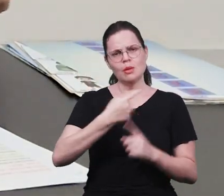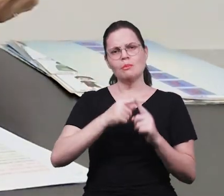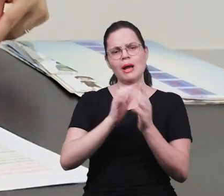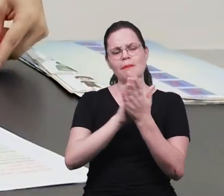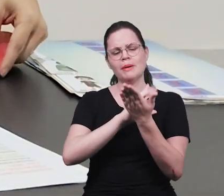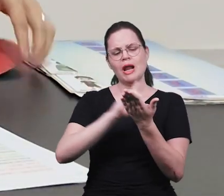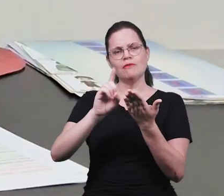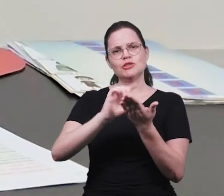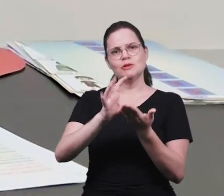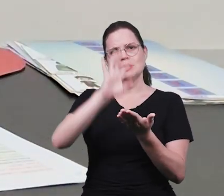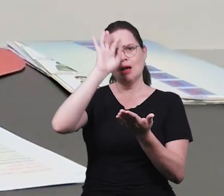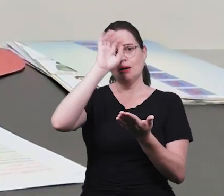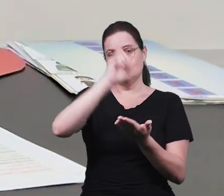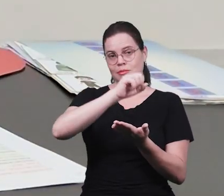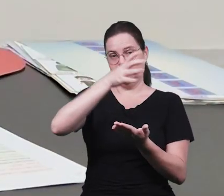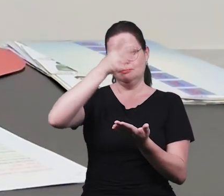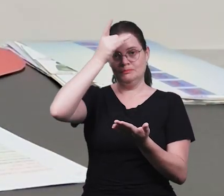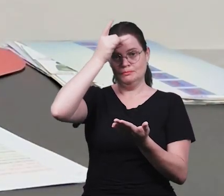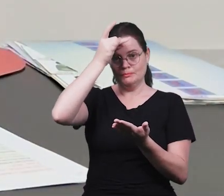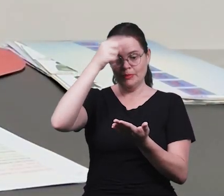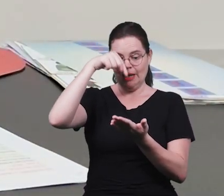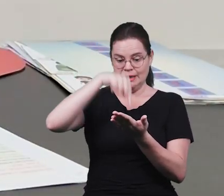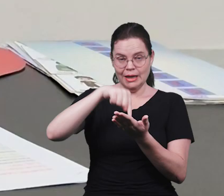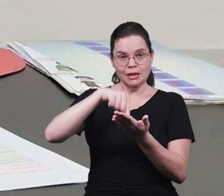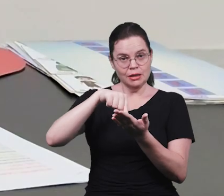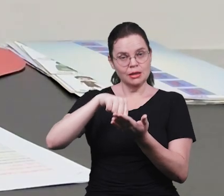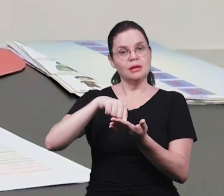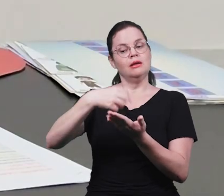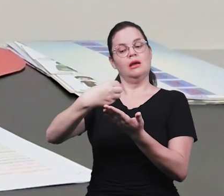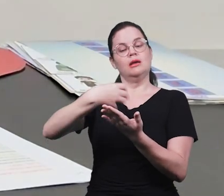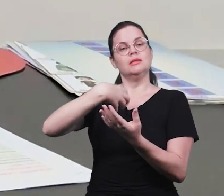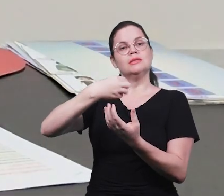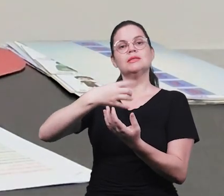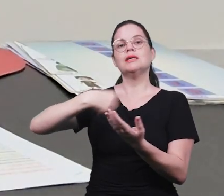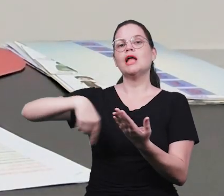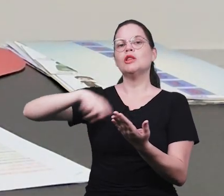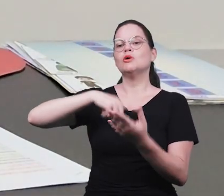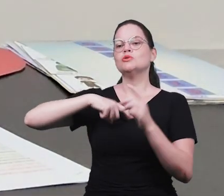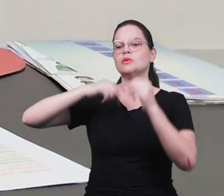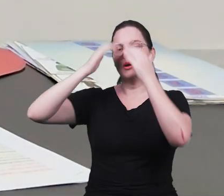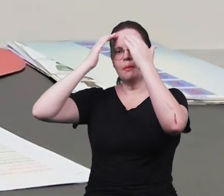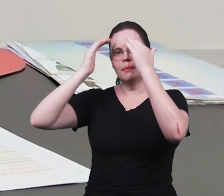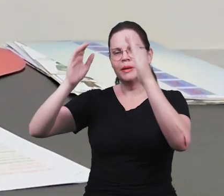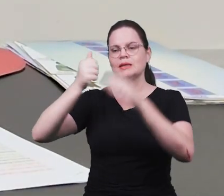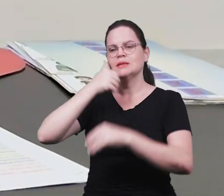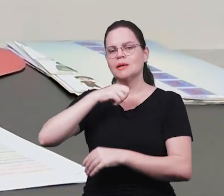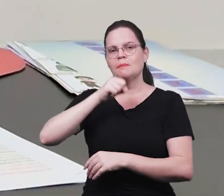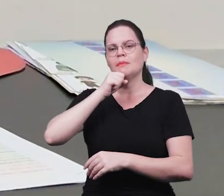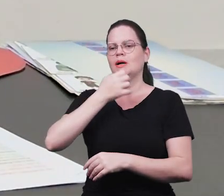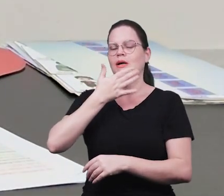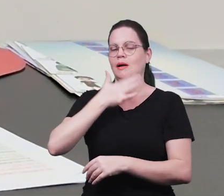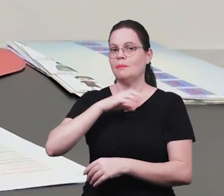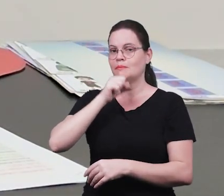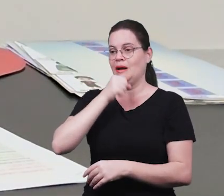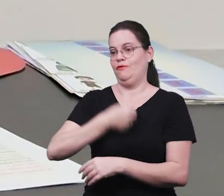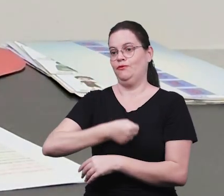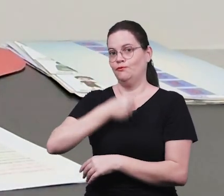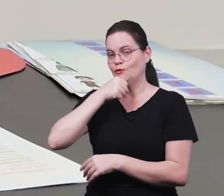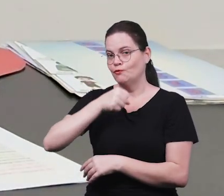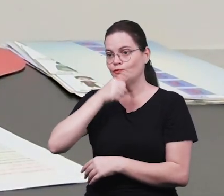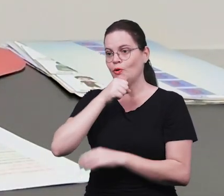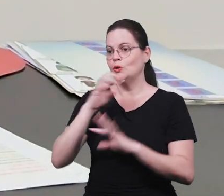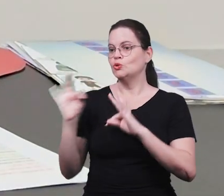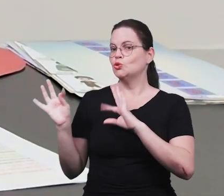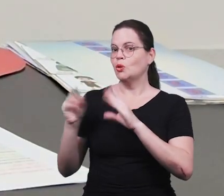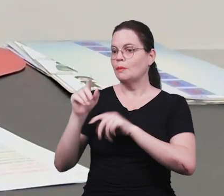Senhor nós aprendemos a honrar o nosso pai, a nossa mãe, os nossos responsáveis. E